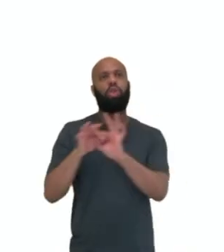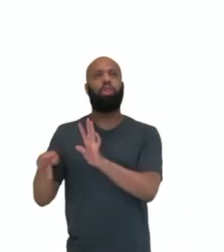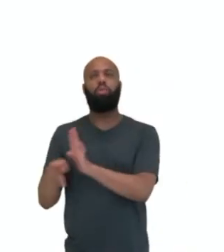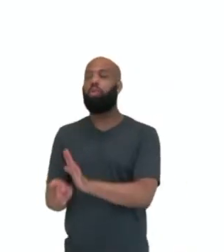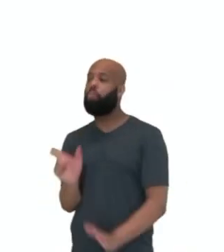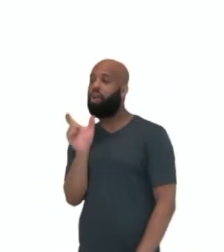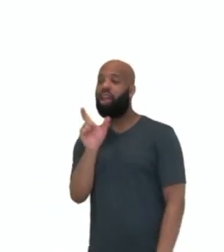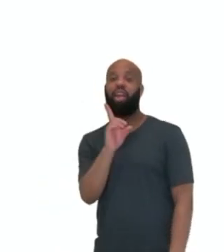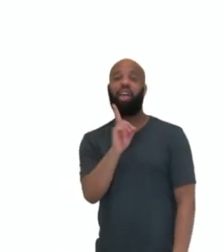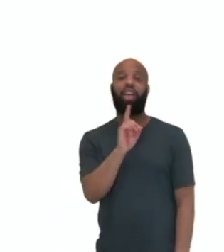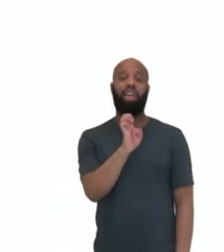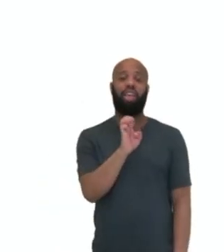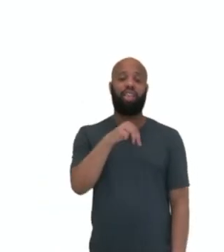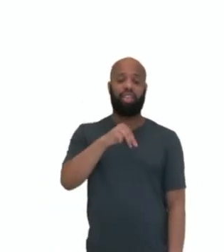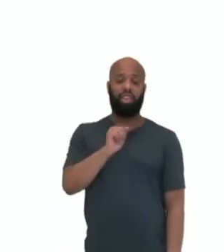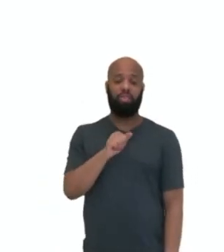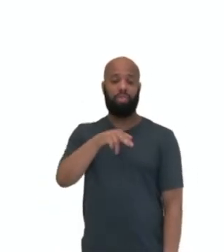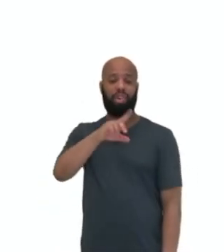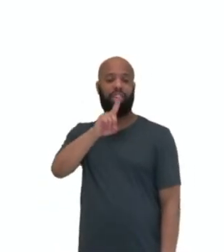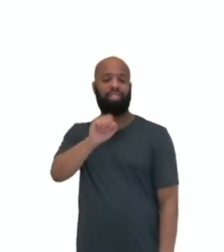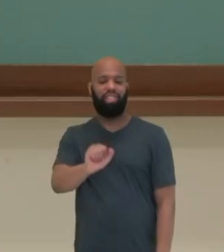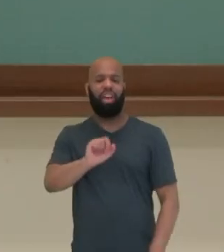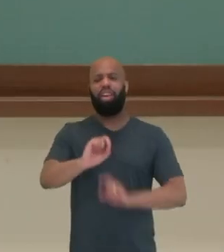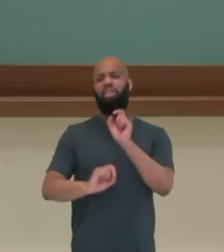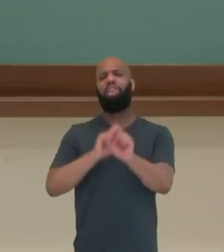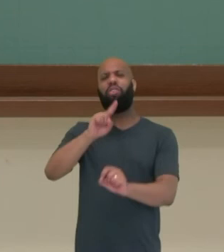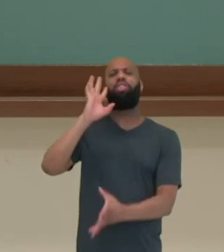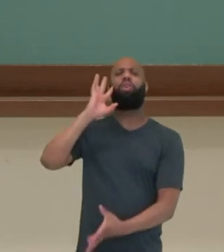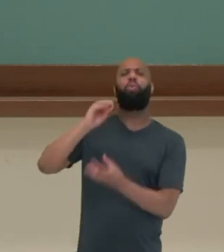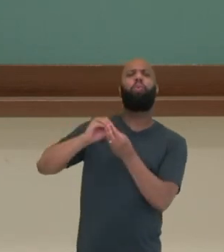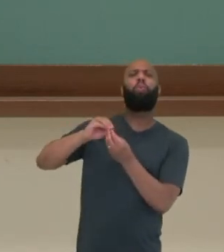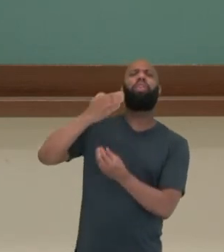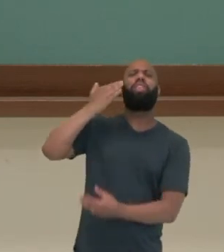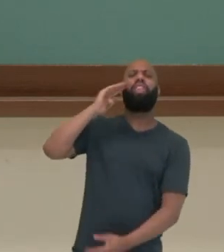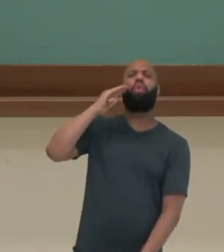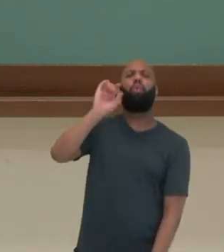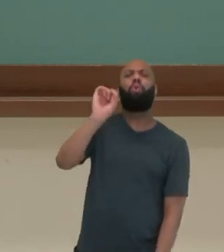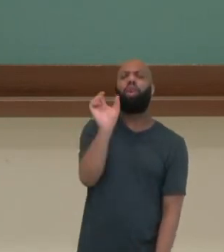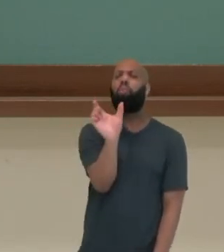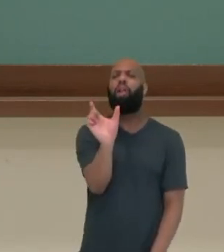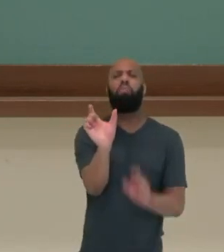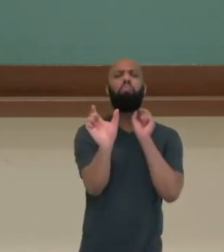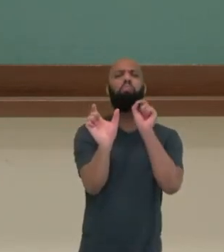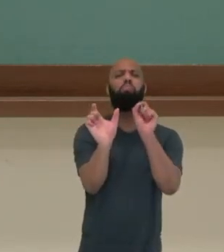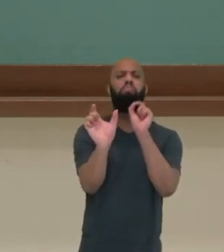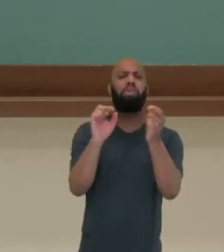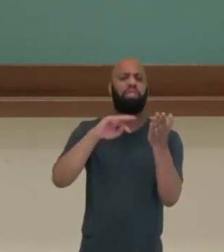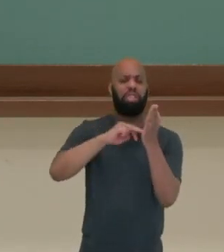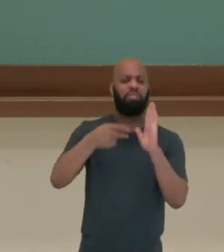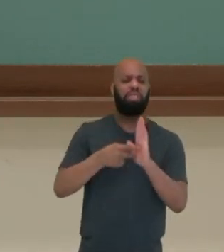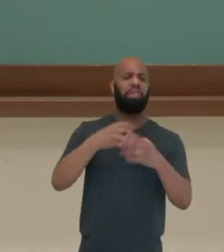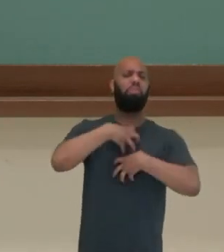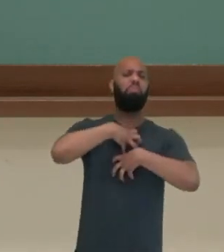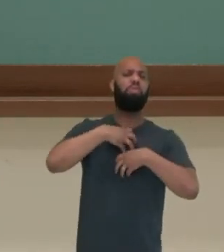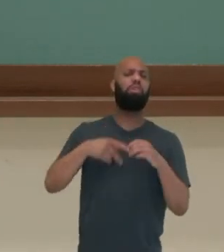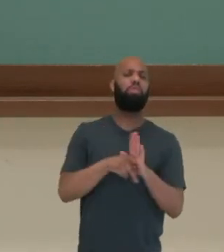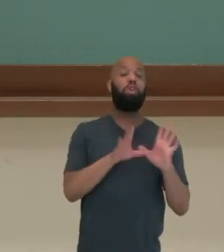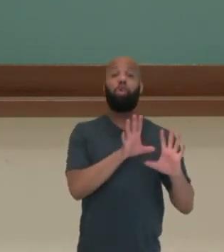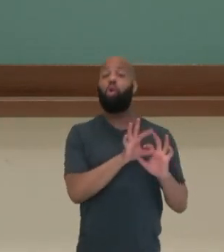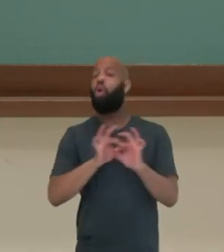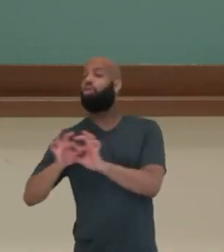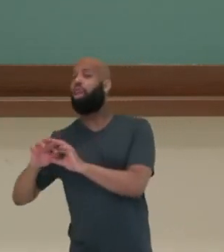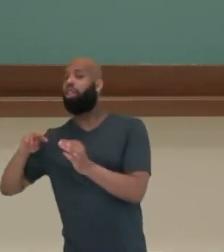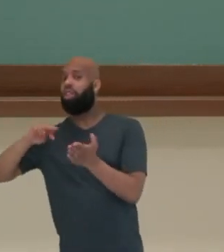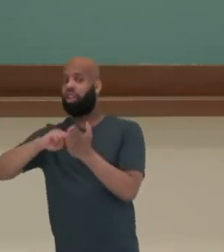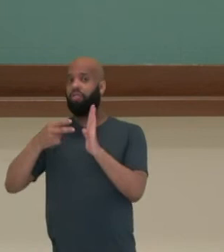da palavra demanda. O que você conseguiu inferir sobre essa palavra? Que sentido no contexto